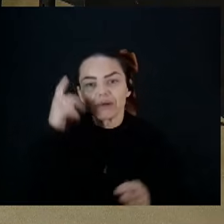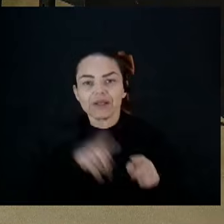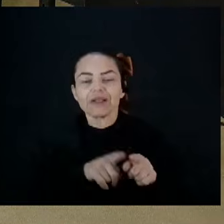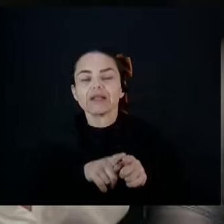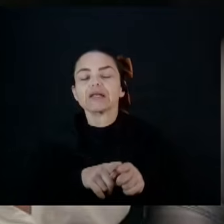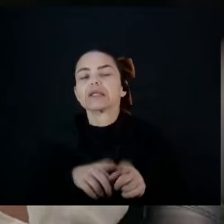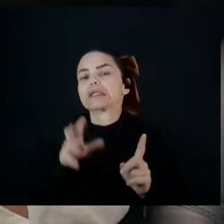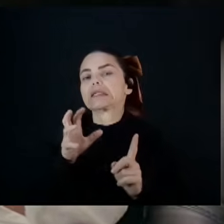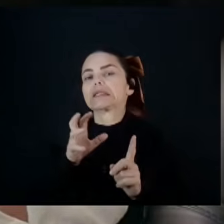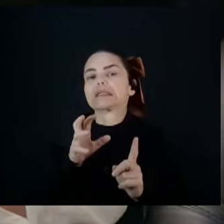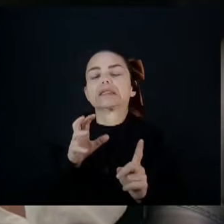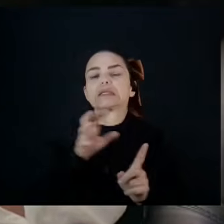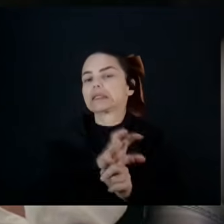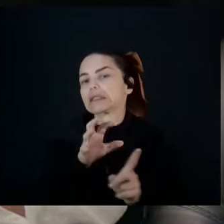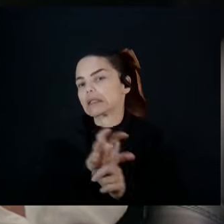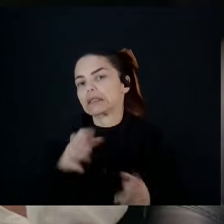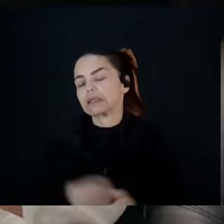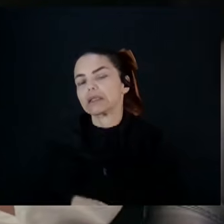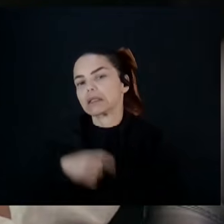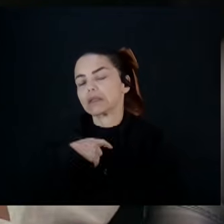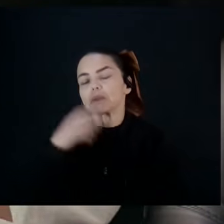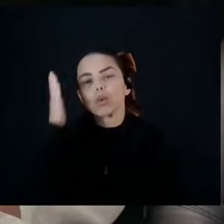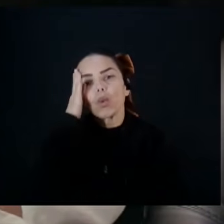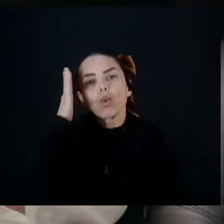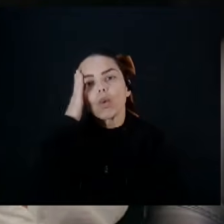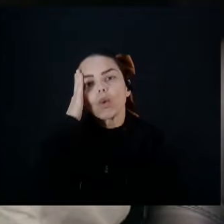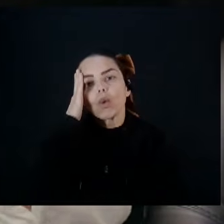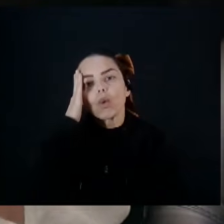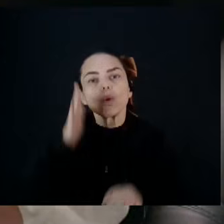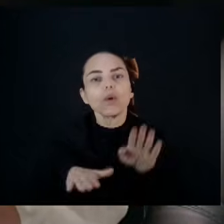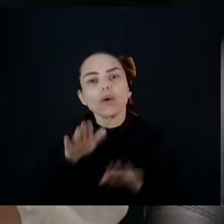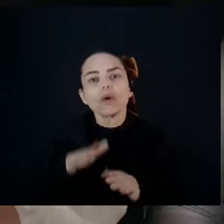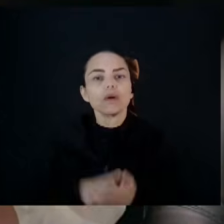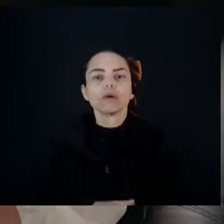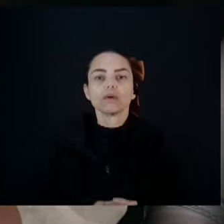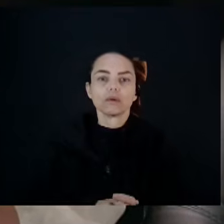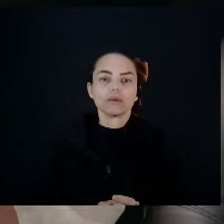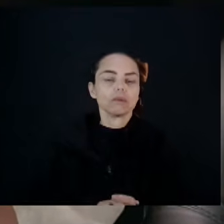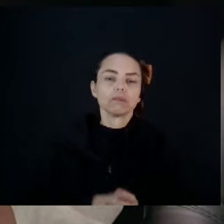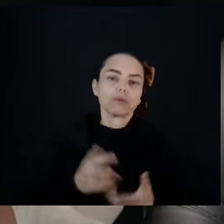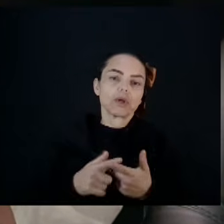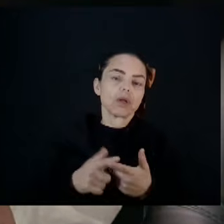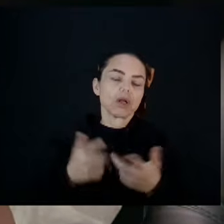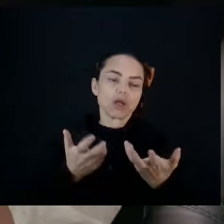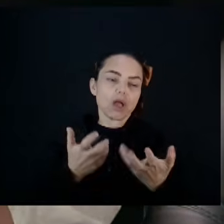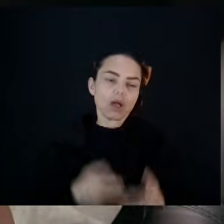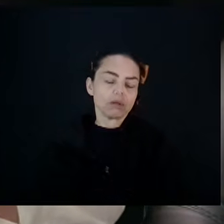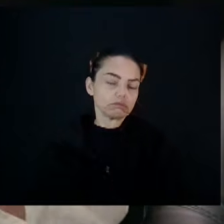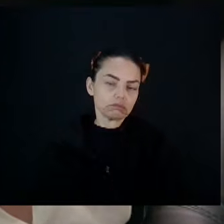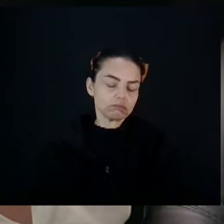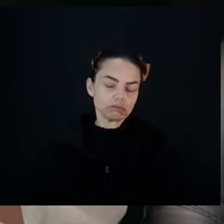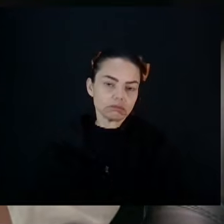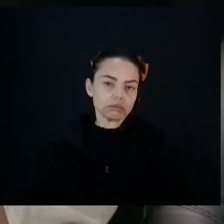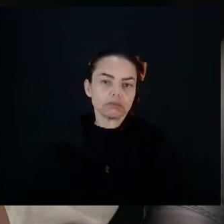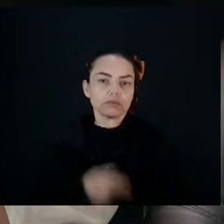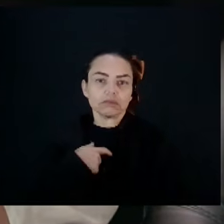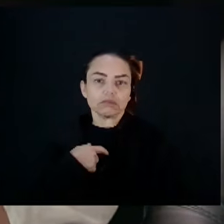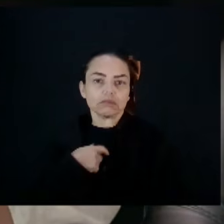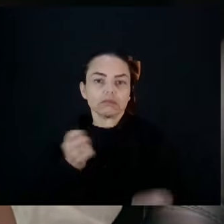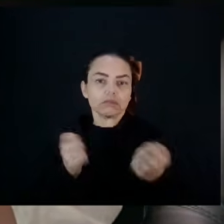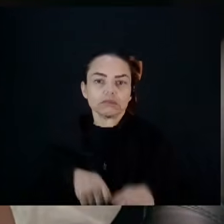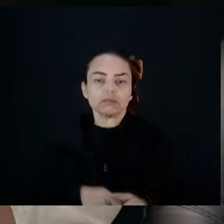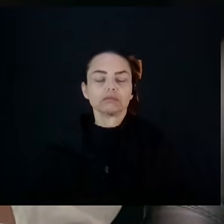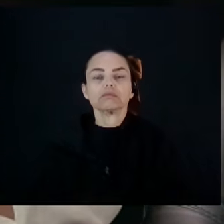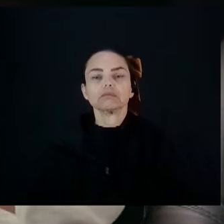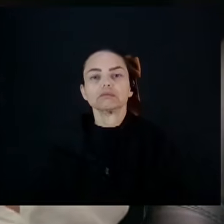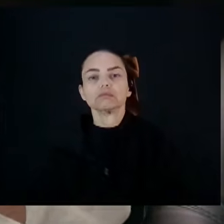ele também entenda, né, que às vezes a pessoa não faz por mal, ela não faz, ela simplesmente pode mesmo estar dentro de